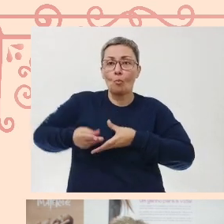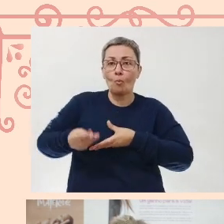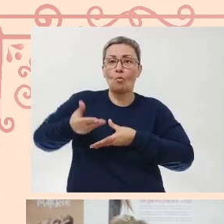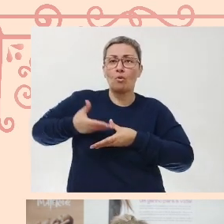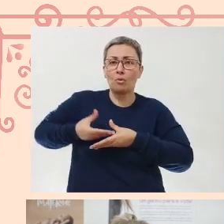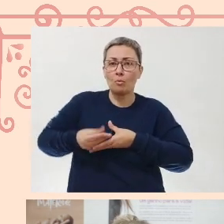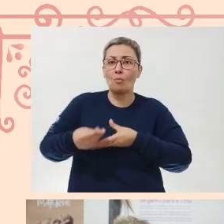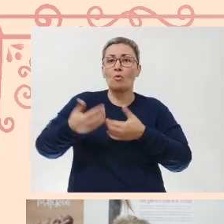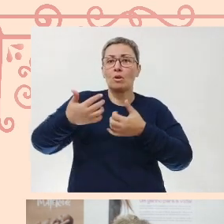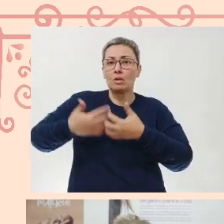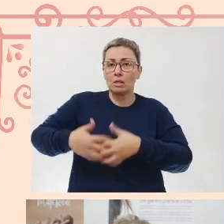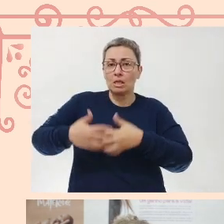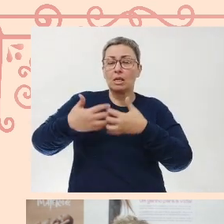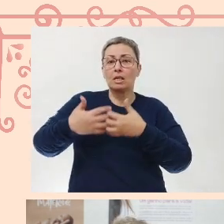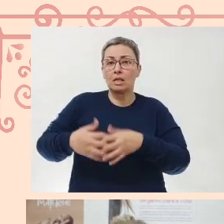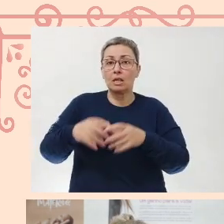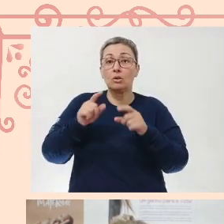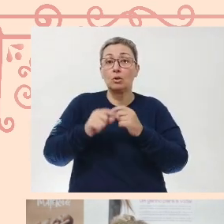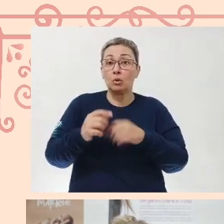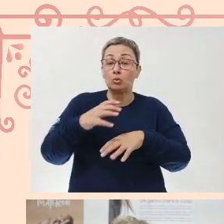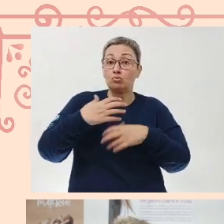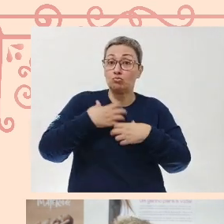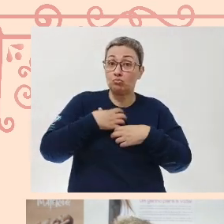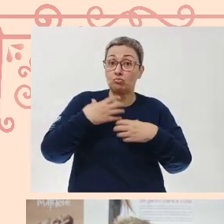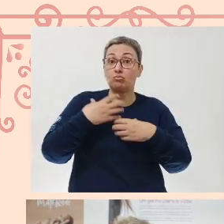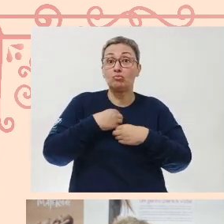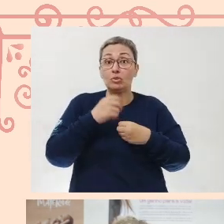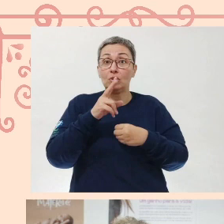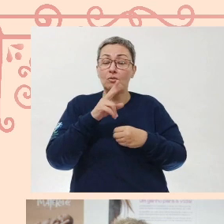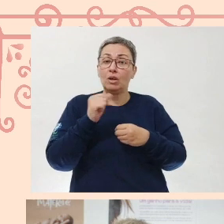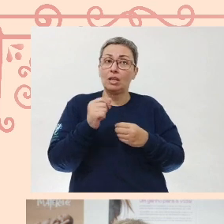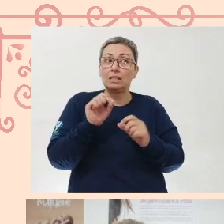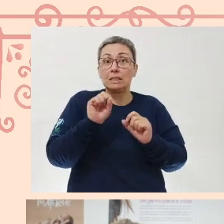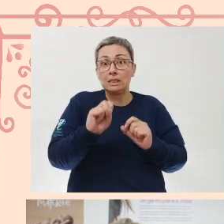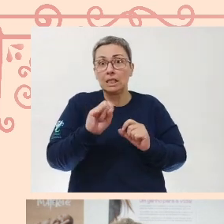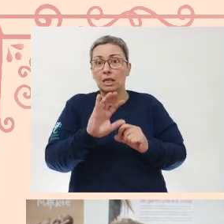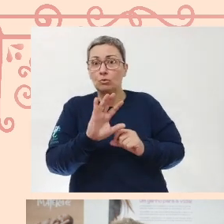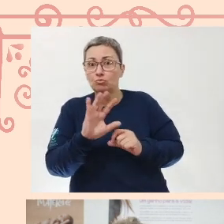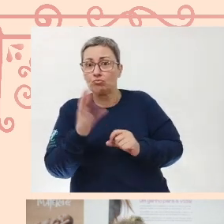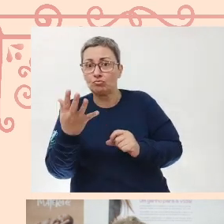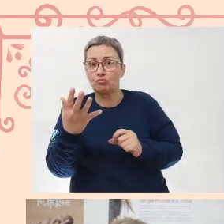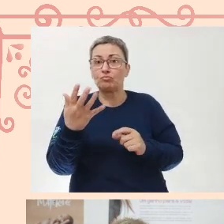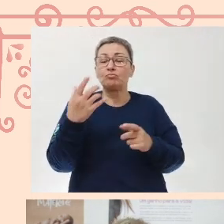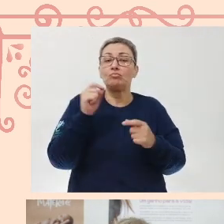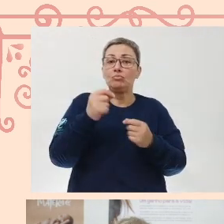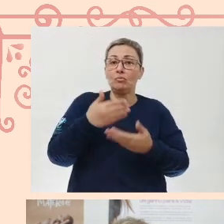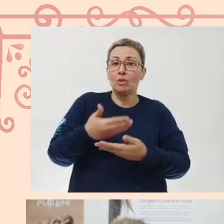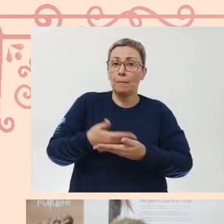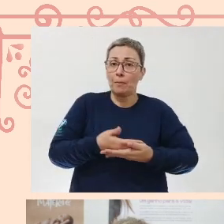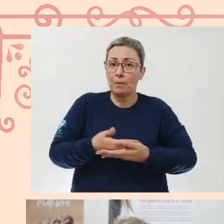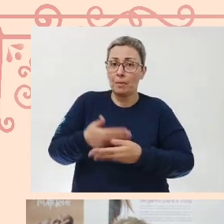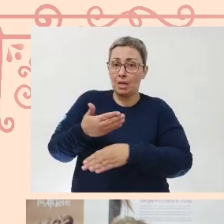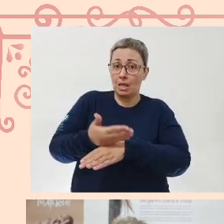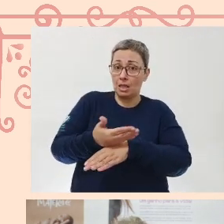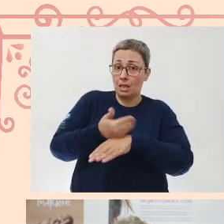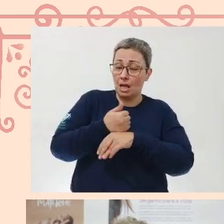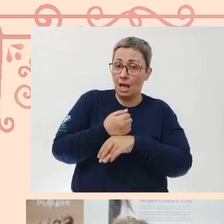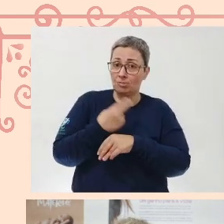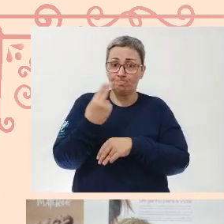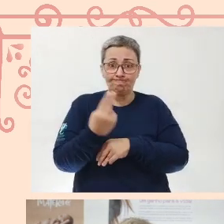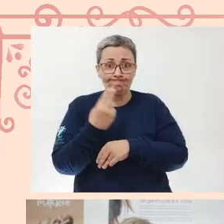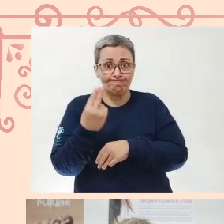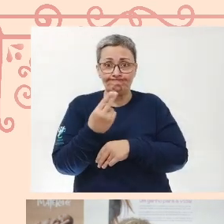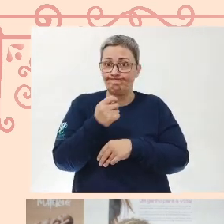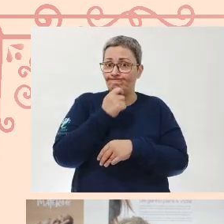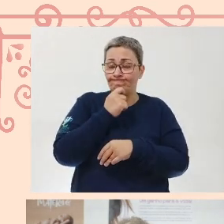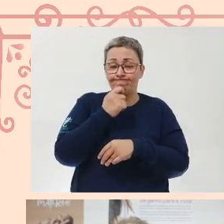as ordenhas das mamas, de maneira que em uma condição em que um prematuro